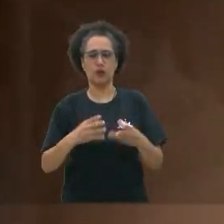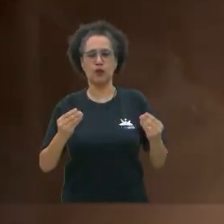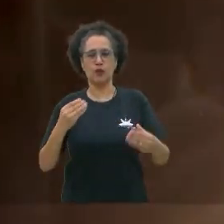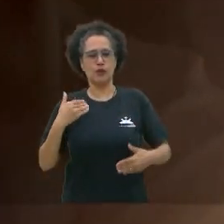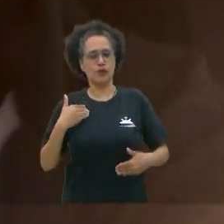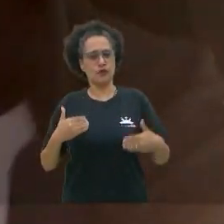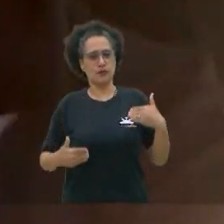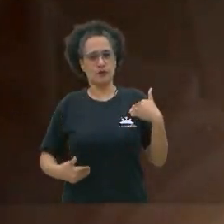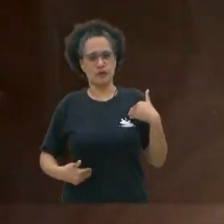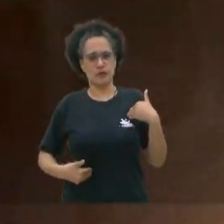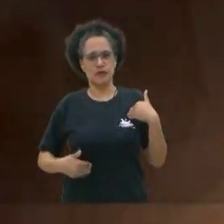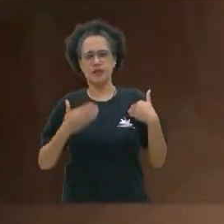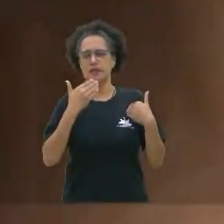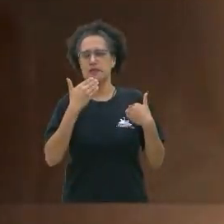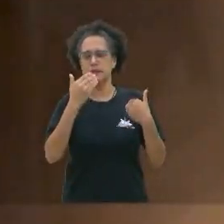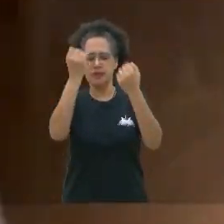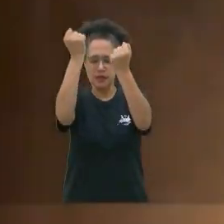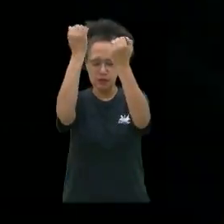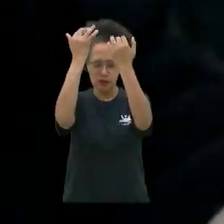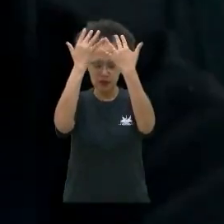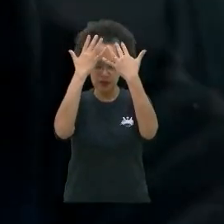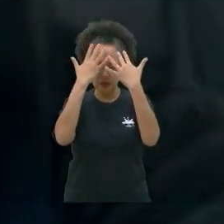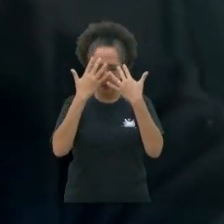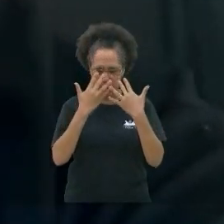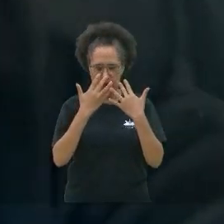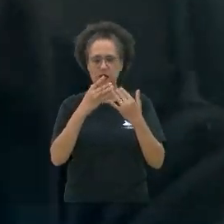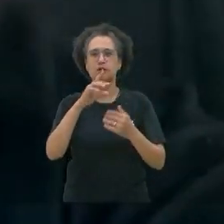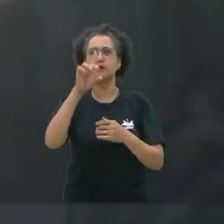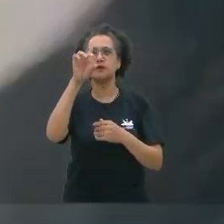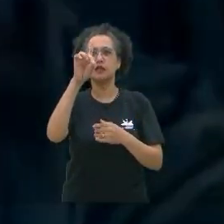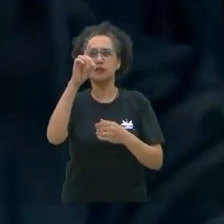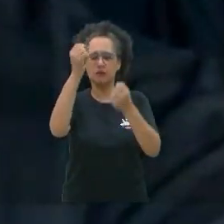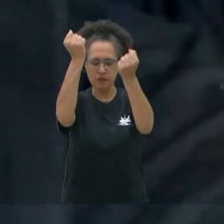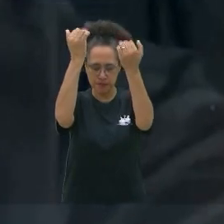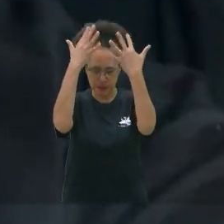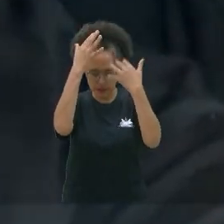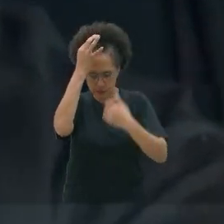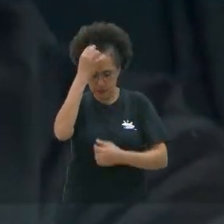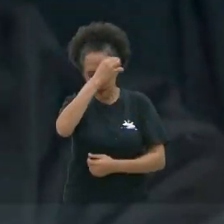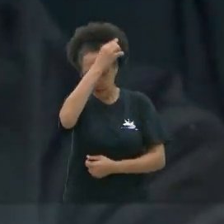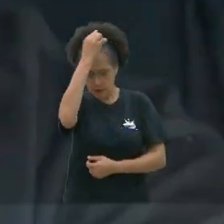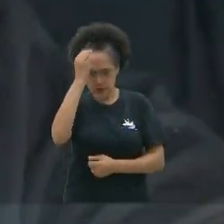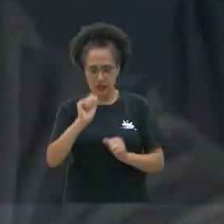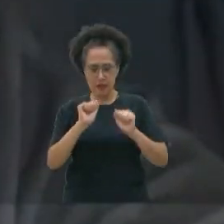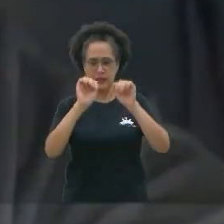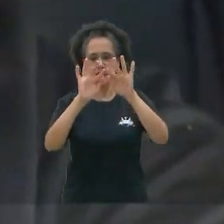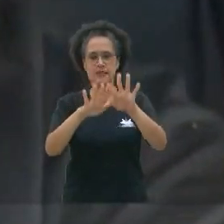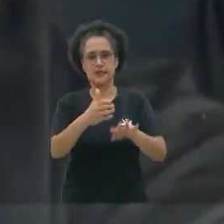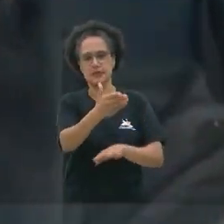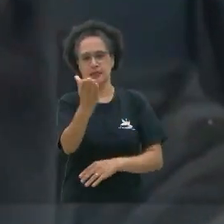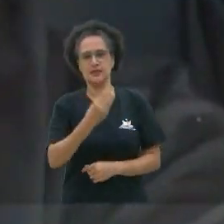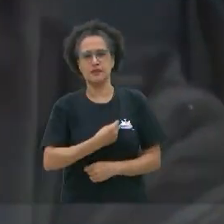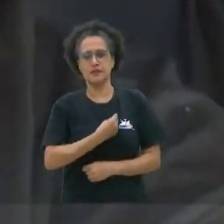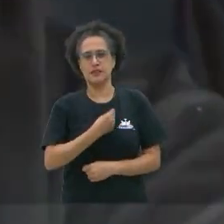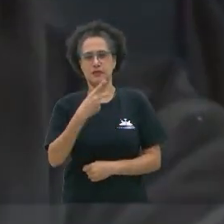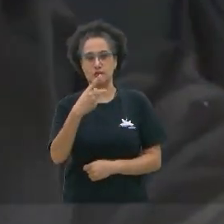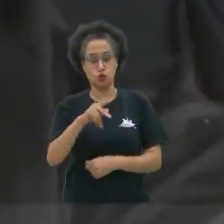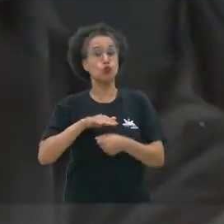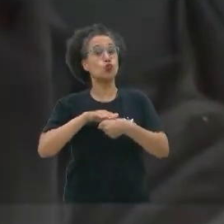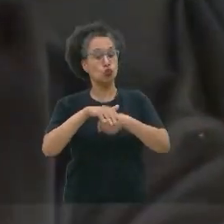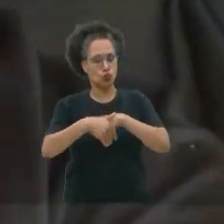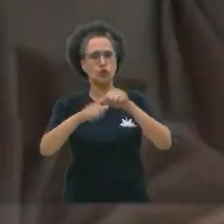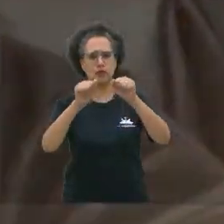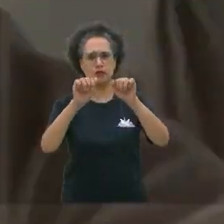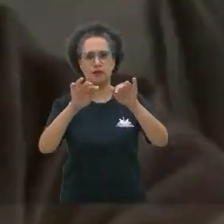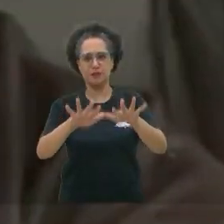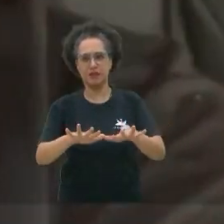eu peço a bênção de Deus, peço a bênção do Espírito Santo na vida de vocês, que essa noite seja uma noite abençoada e certamente será. O